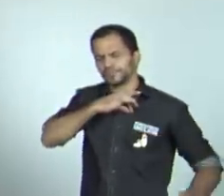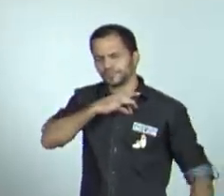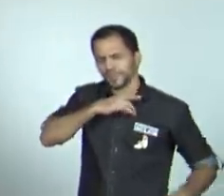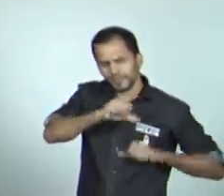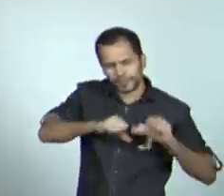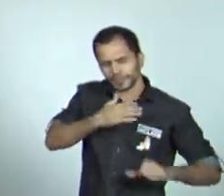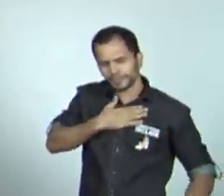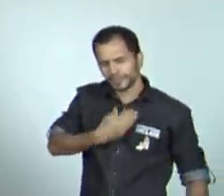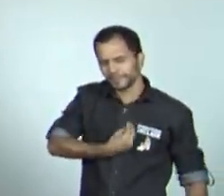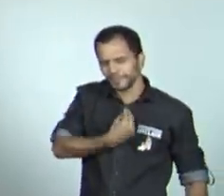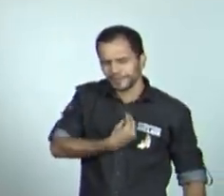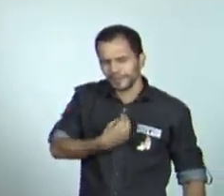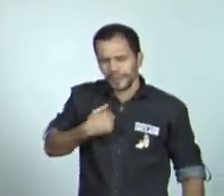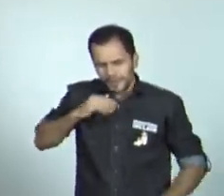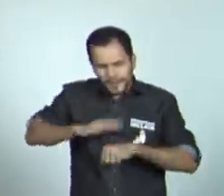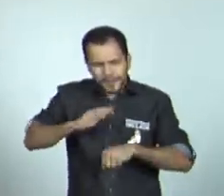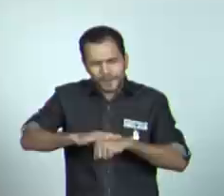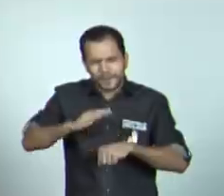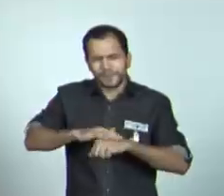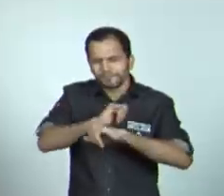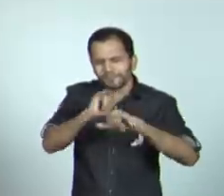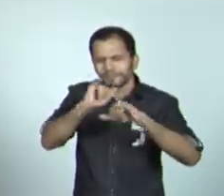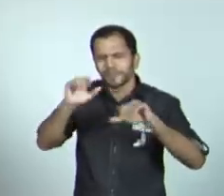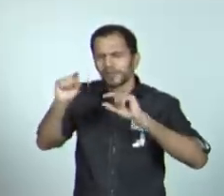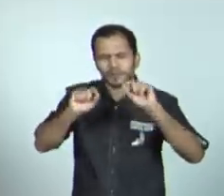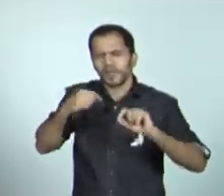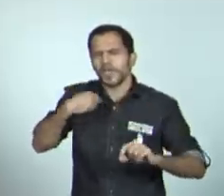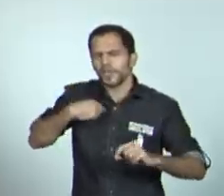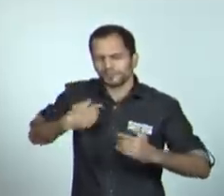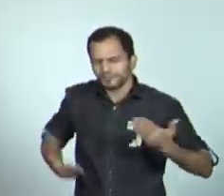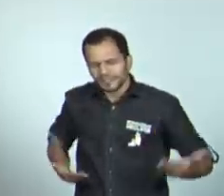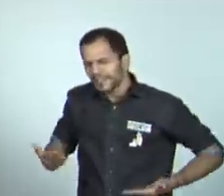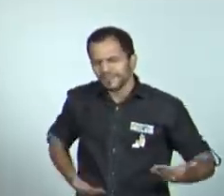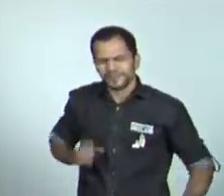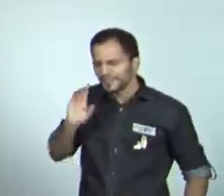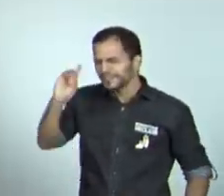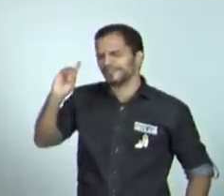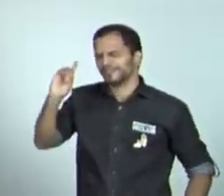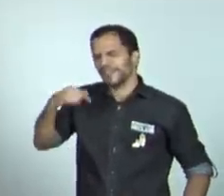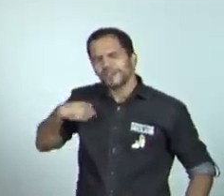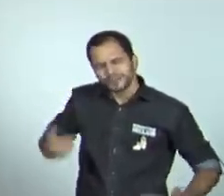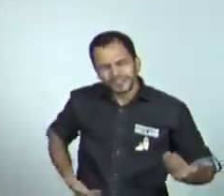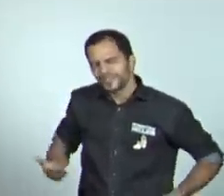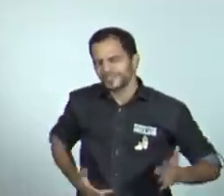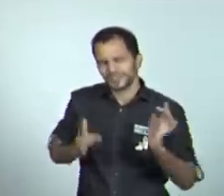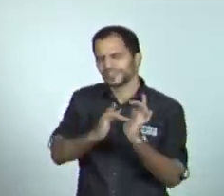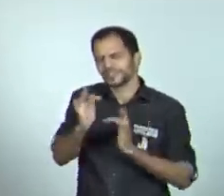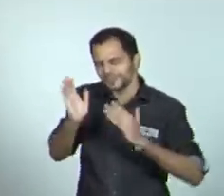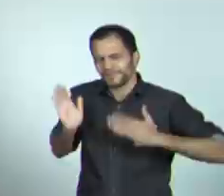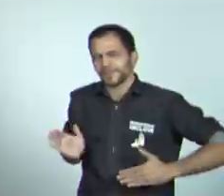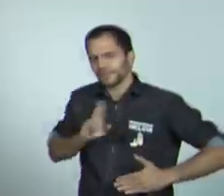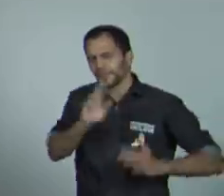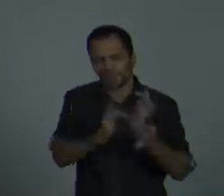que eu declaro que a partir de hoje seria um servo diligente fiel a jesus e era o nome de jesus que eu oro